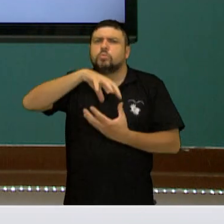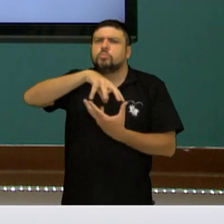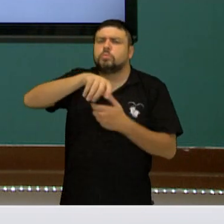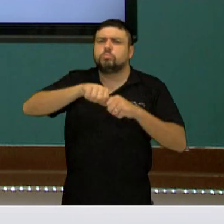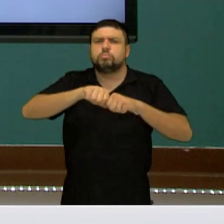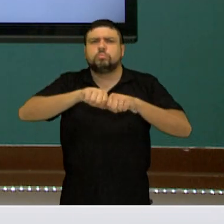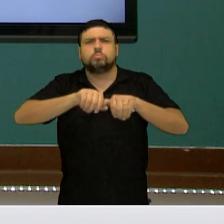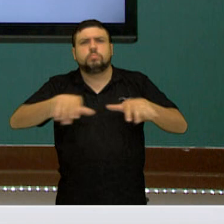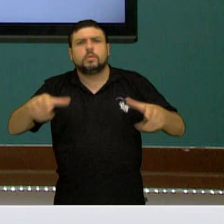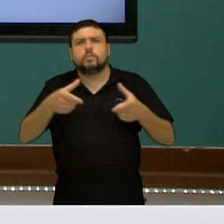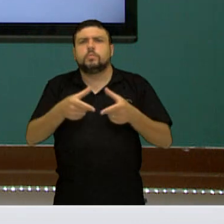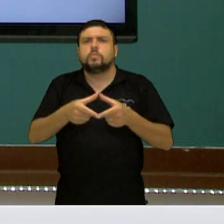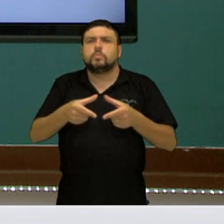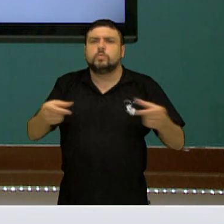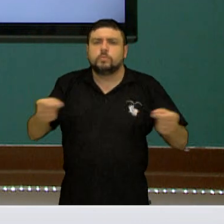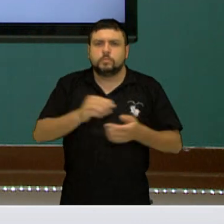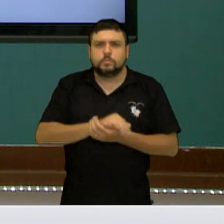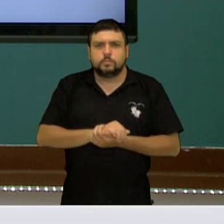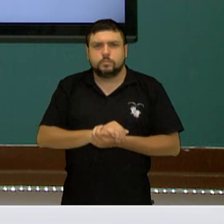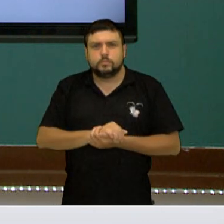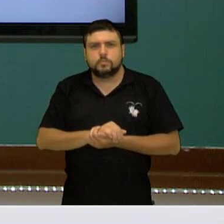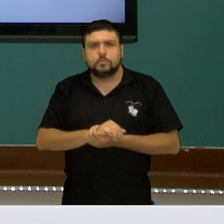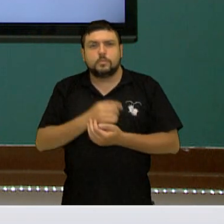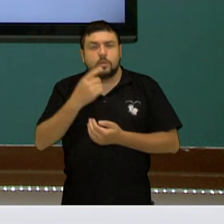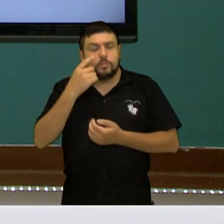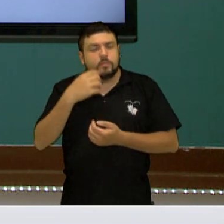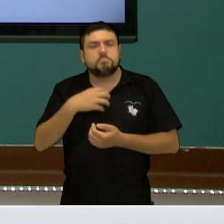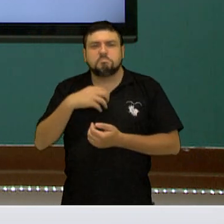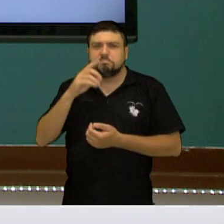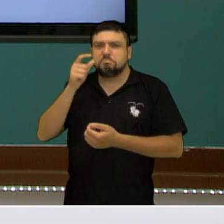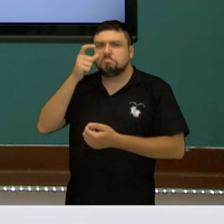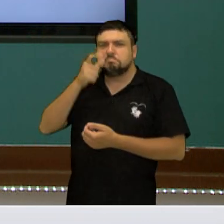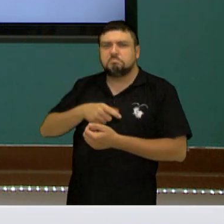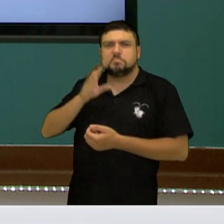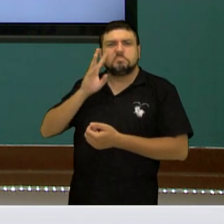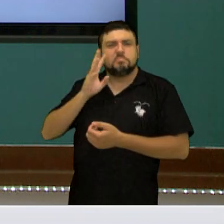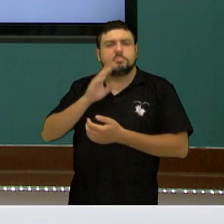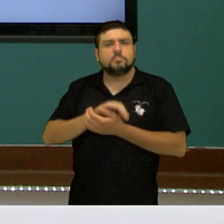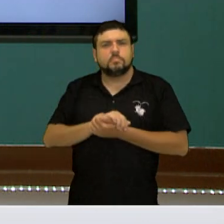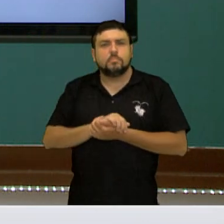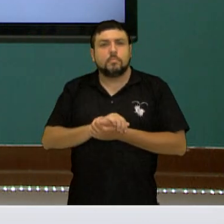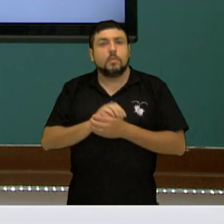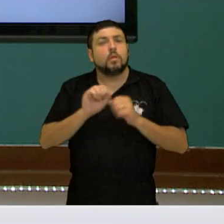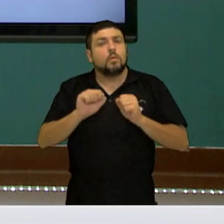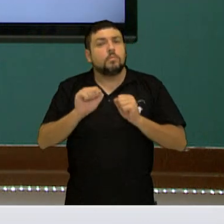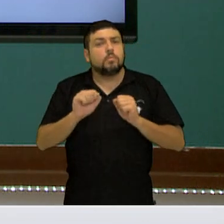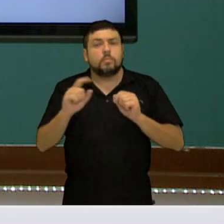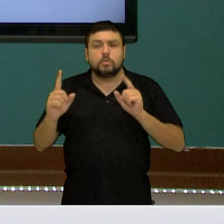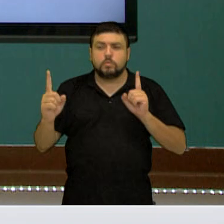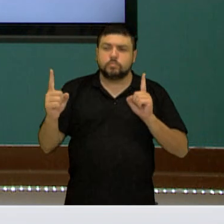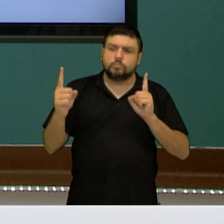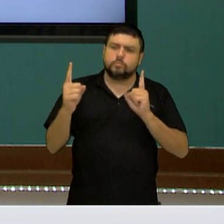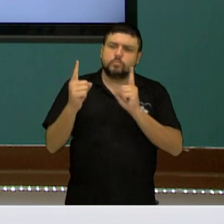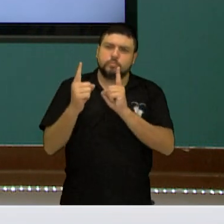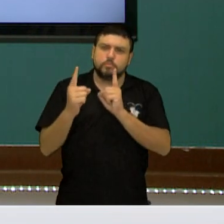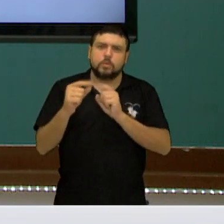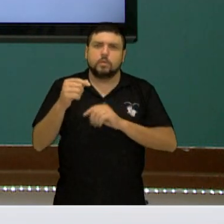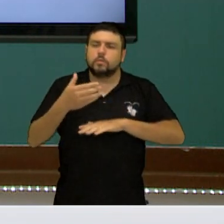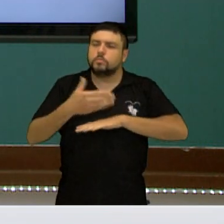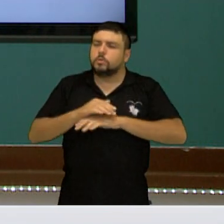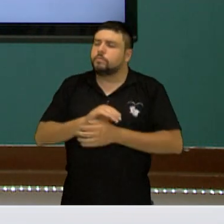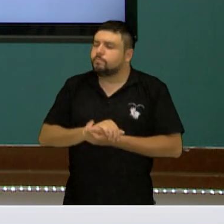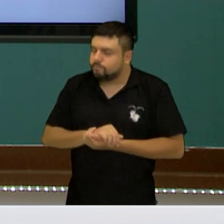no Japão. O curvar-se. Olha que interessante. Então, você pode encontrar alguém e você pode adotar essa forma. Vou